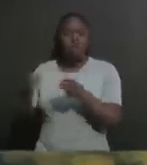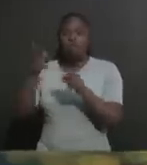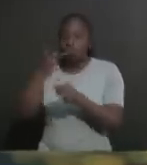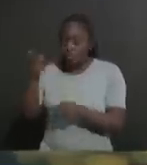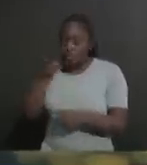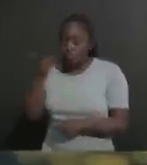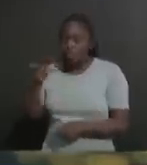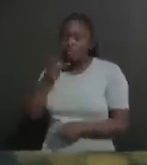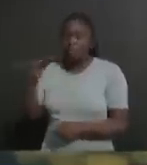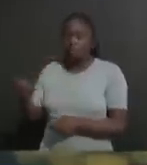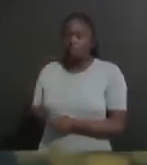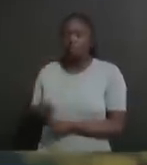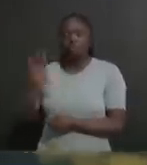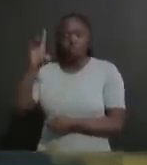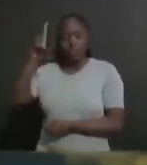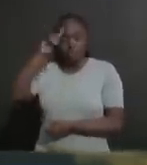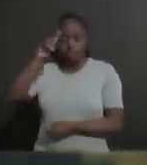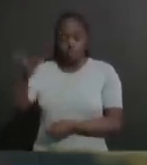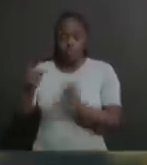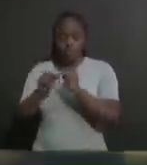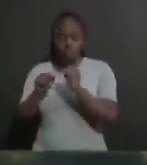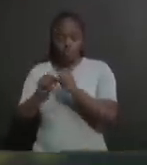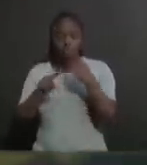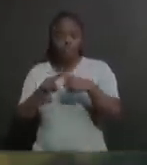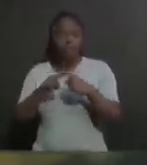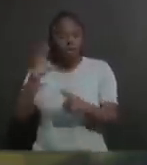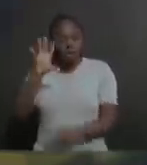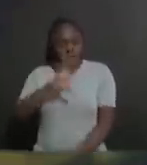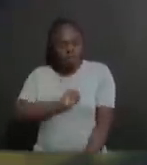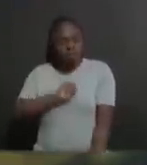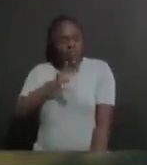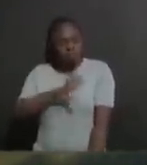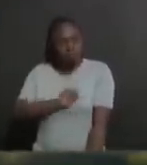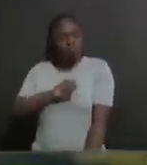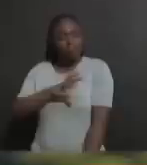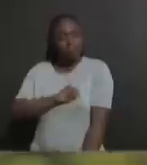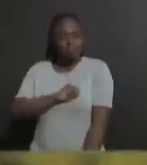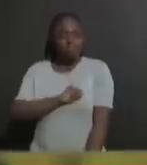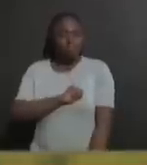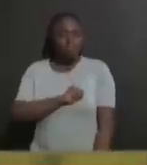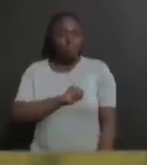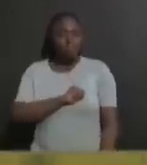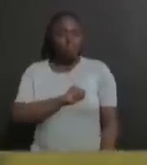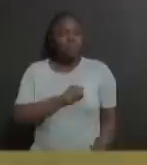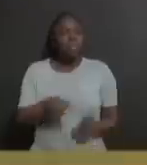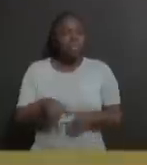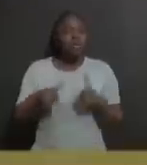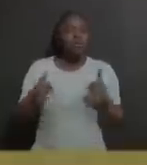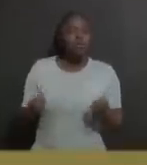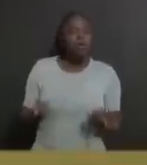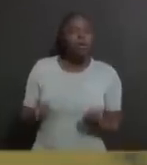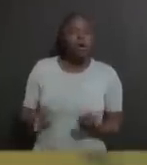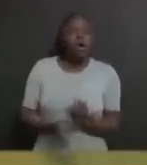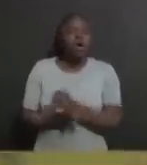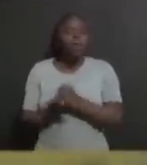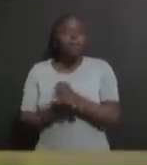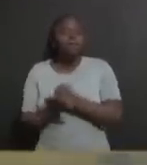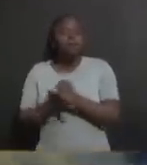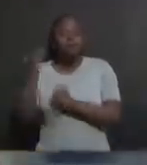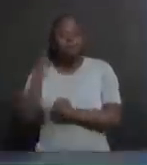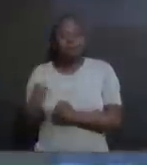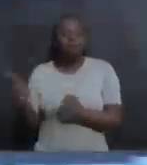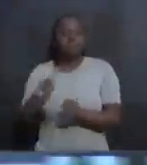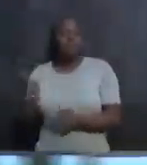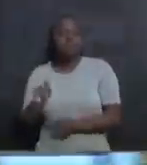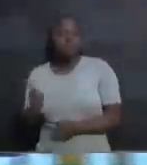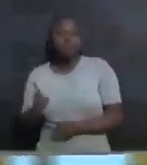Deus está mandando você fazer, porque você vê, ama tanto. E qual que é a base da não profecia? É o egoísmo. O egoísmo é o que